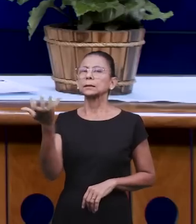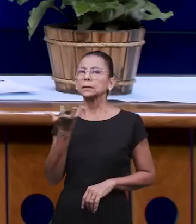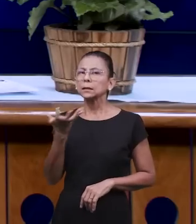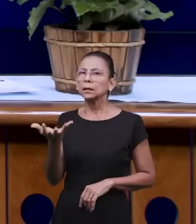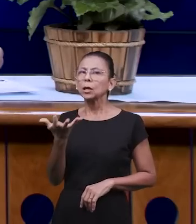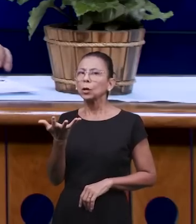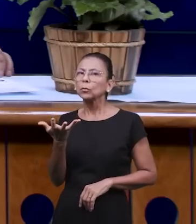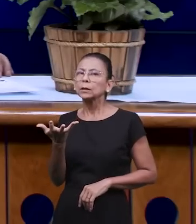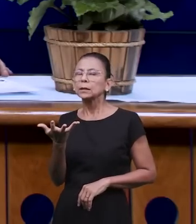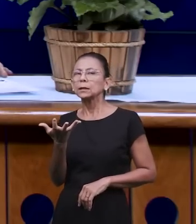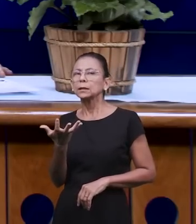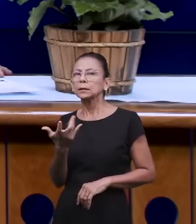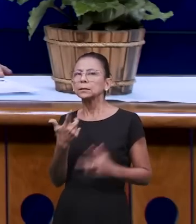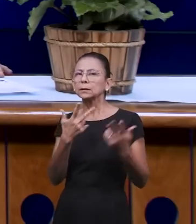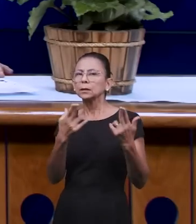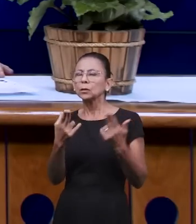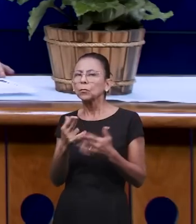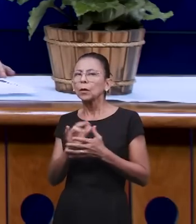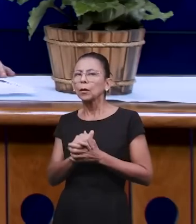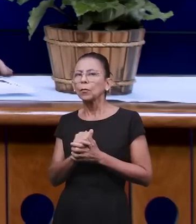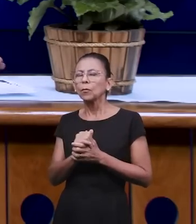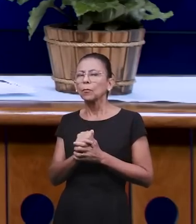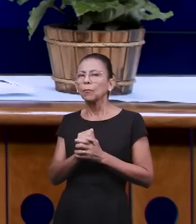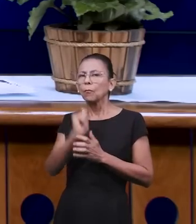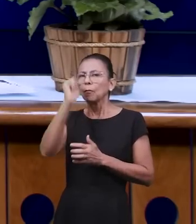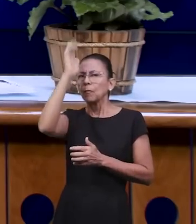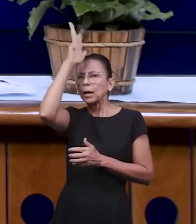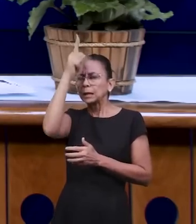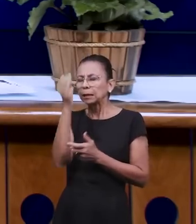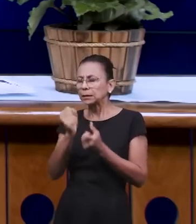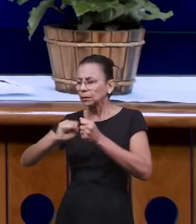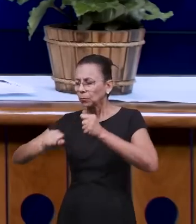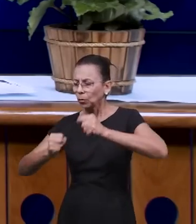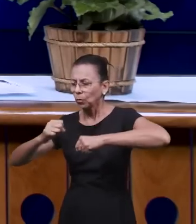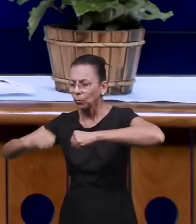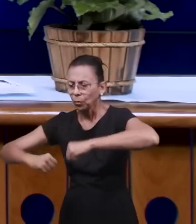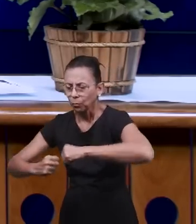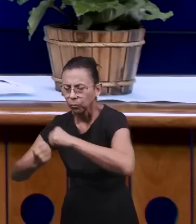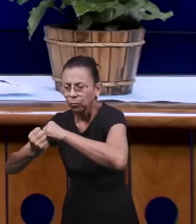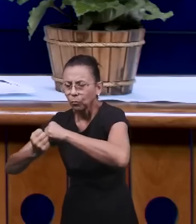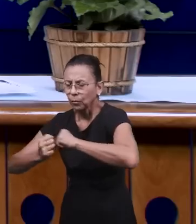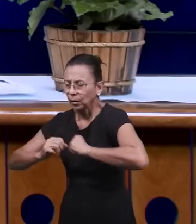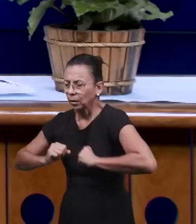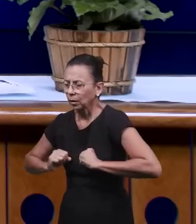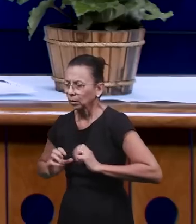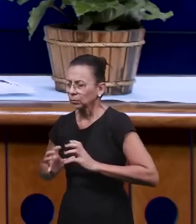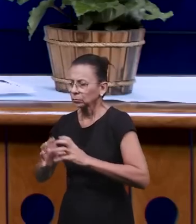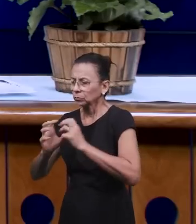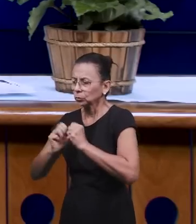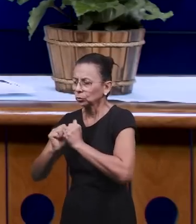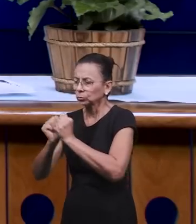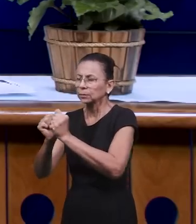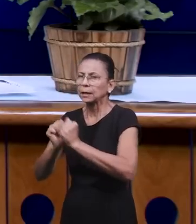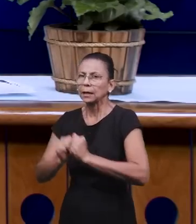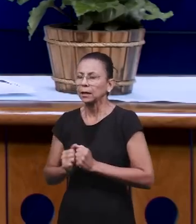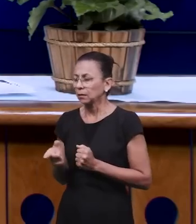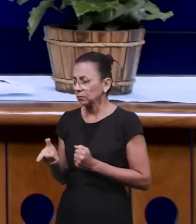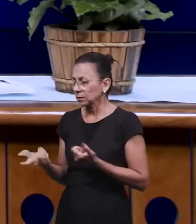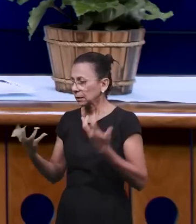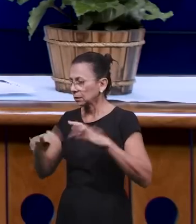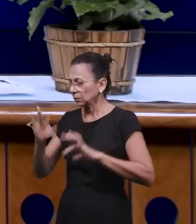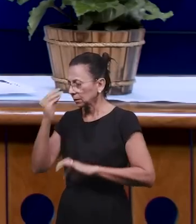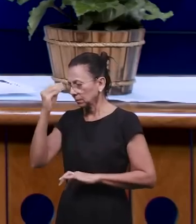seguinte, aliás, Jesus fazia esse trajeto Betânia, onde ele pernoitava com os discípulos. Claro que nós estamos falando na